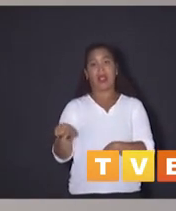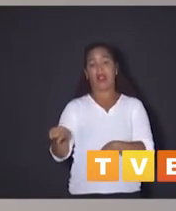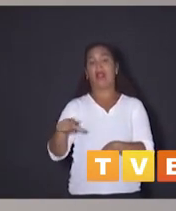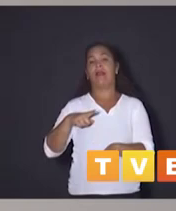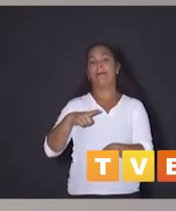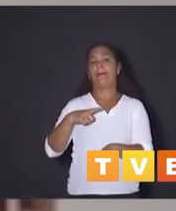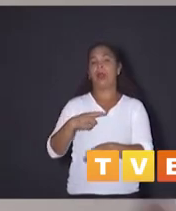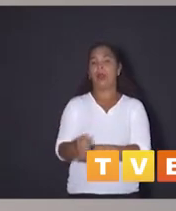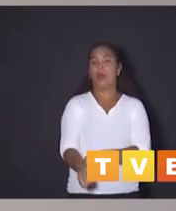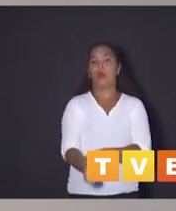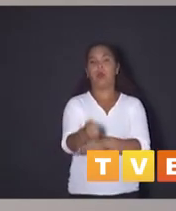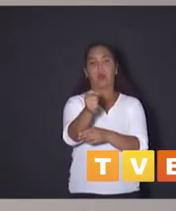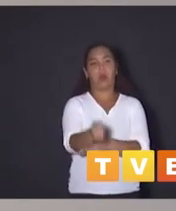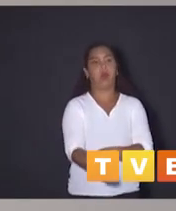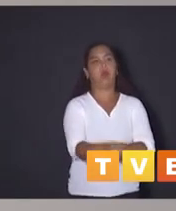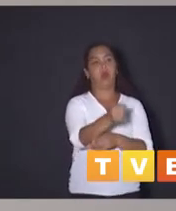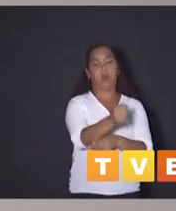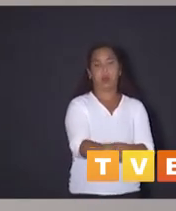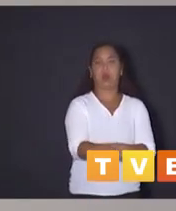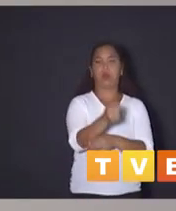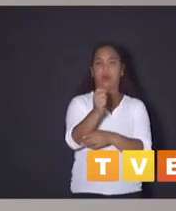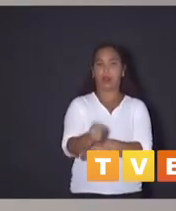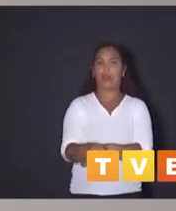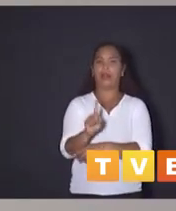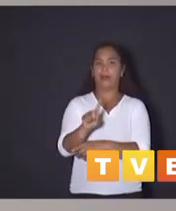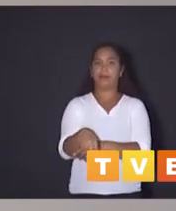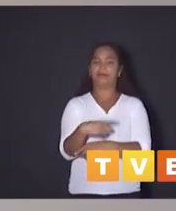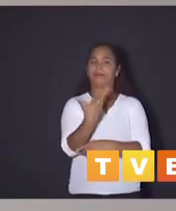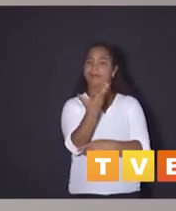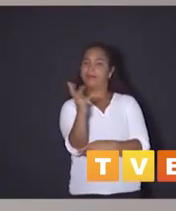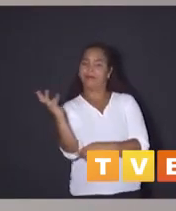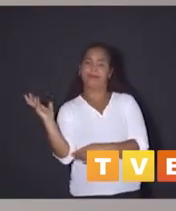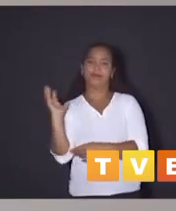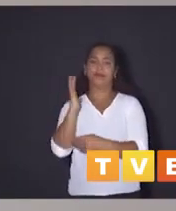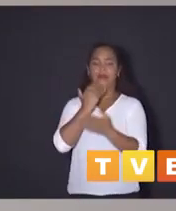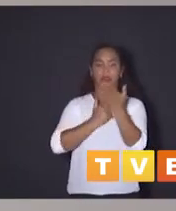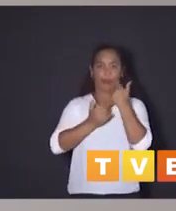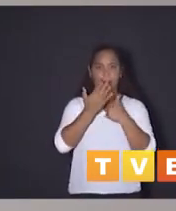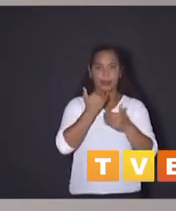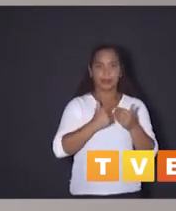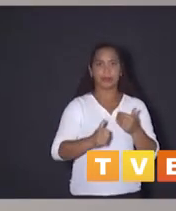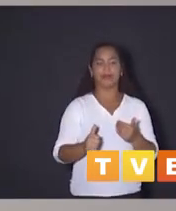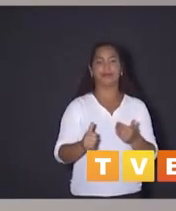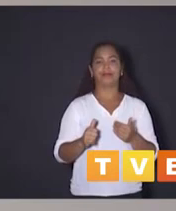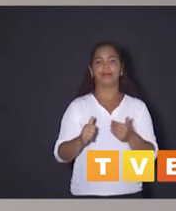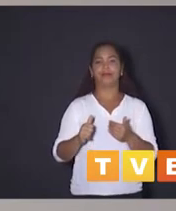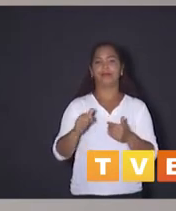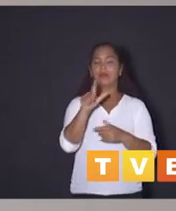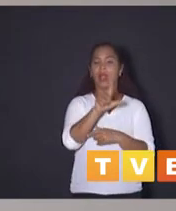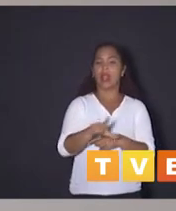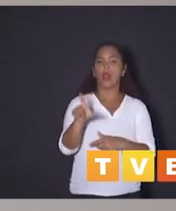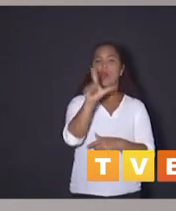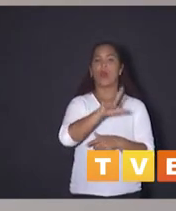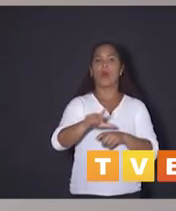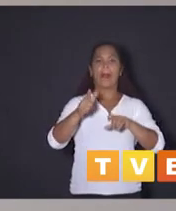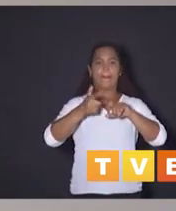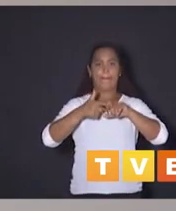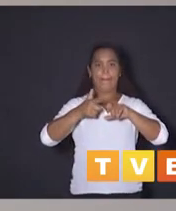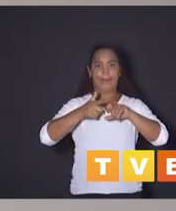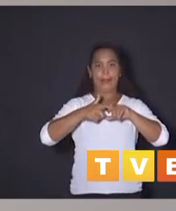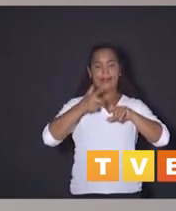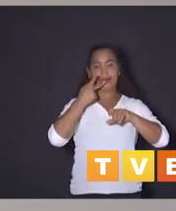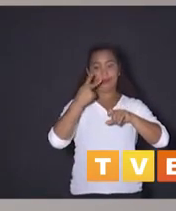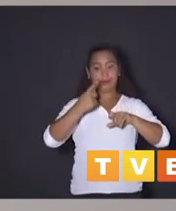da aplicação desses insumos na produção de alimentos todos os todos os a literatura médica insiste que nós somos